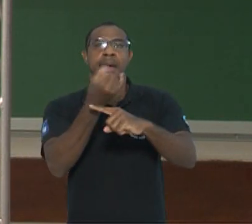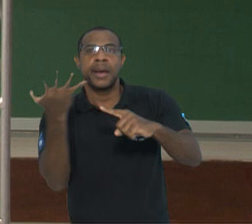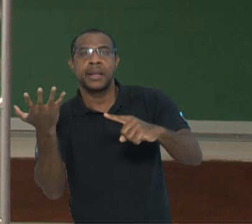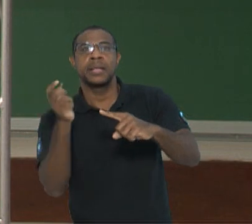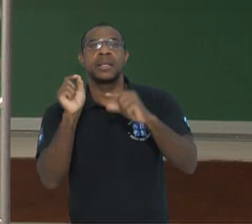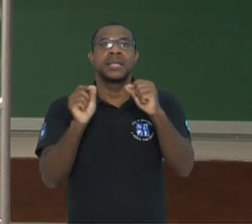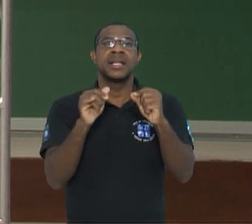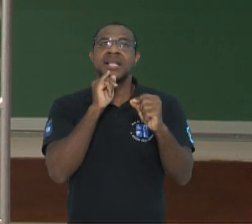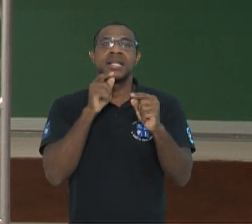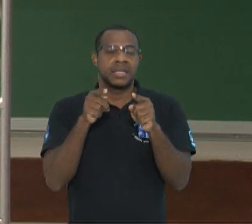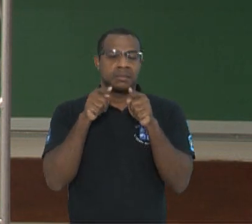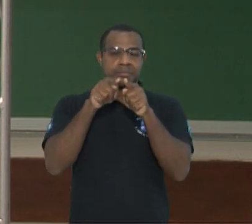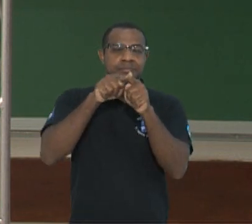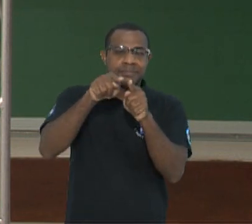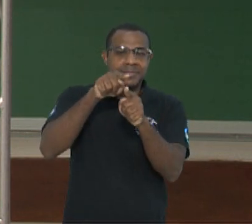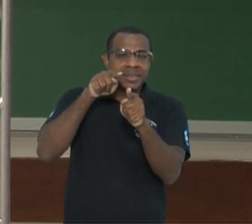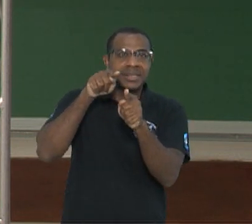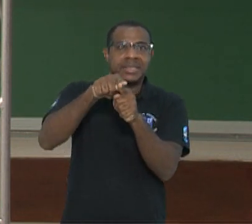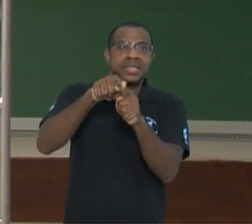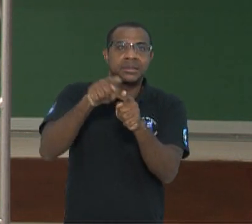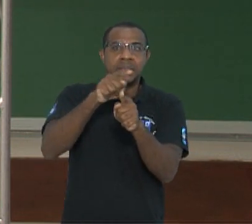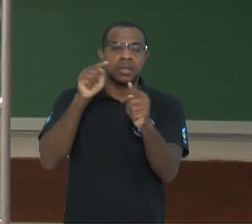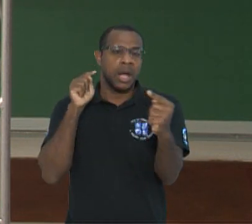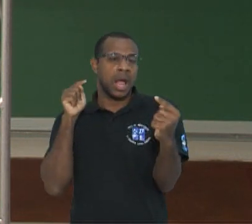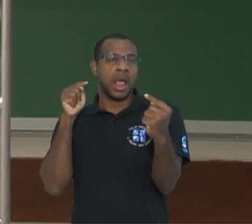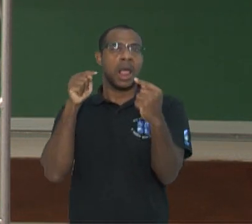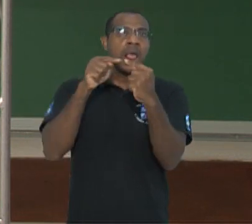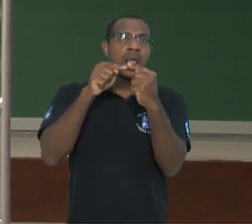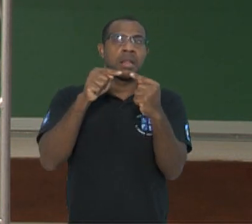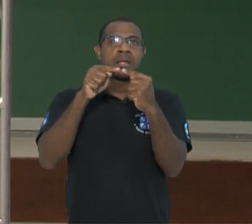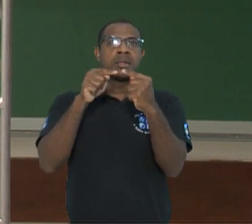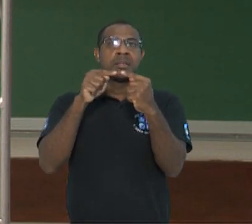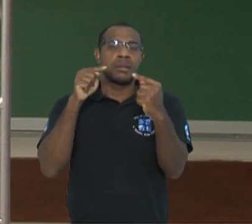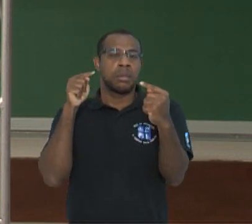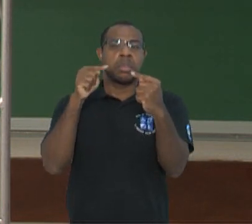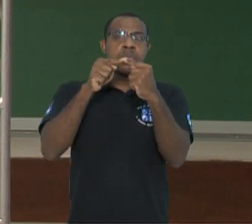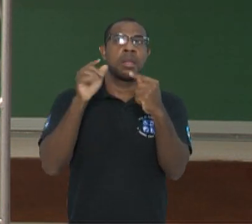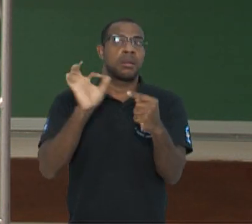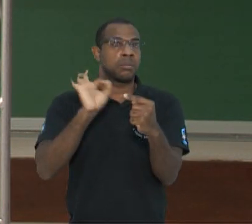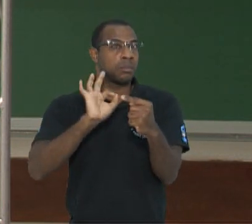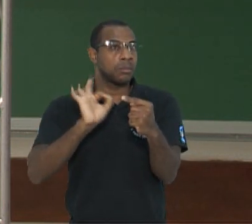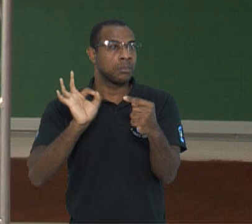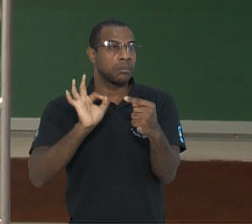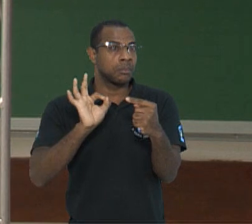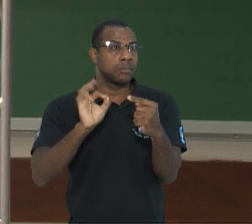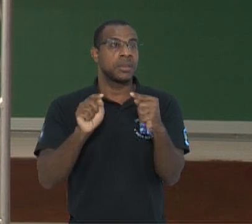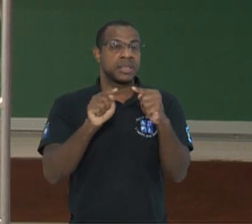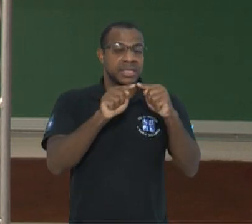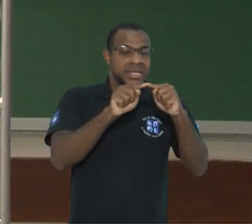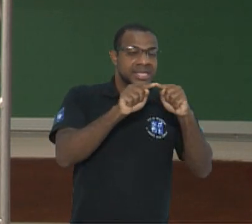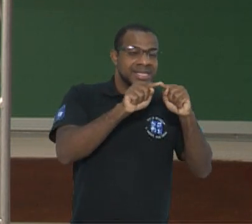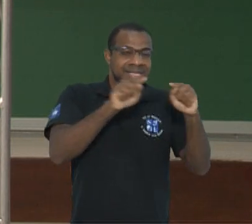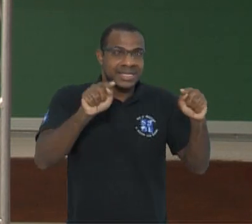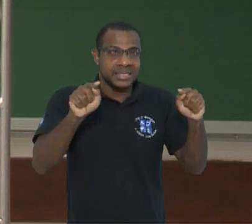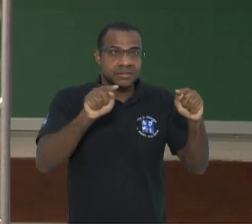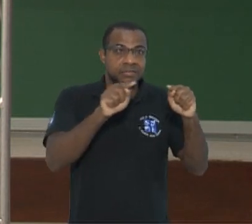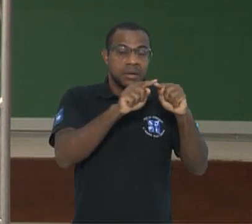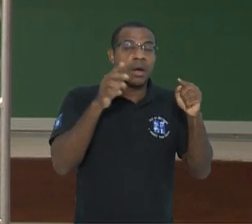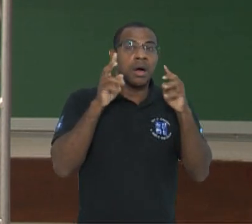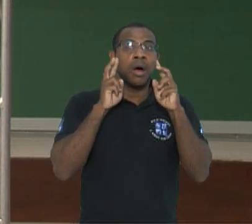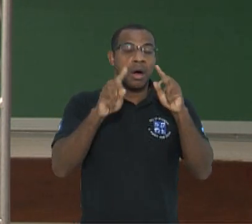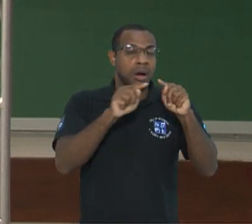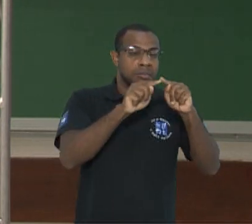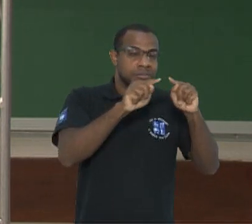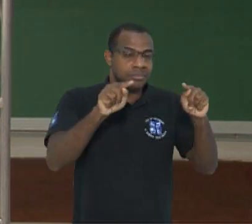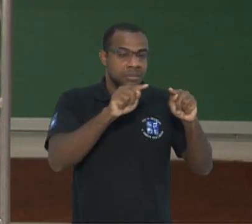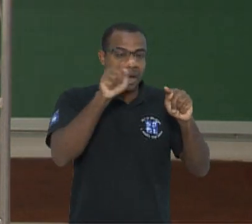o centro do plano cartesiano não coincidir com o centro da hipérbole. Então, grifa e chama atenção para isso. Faz um